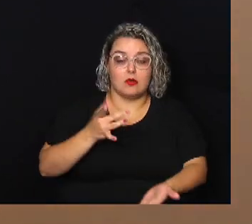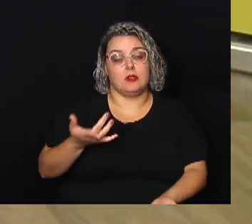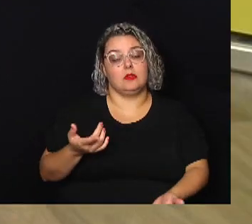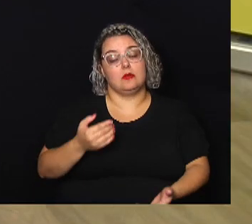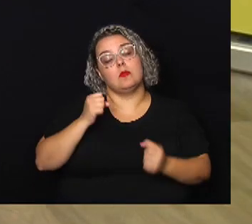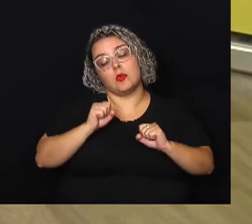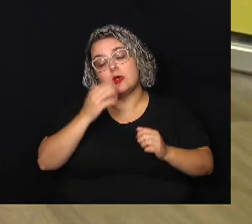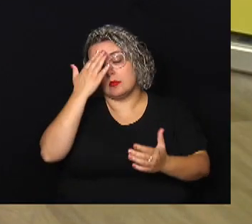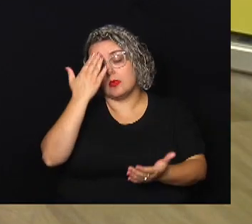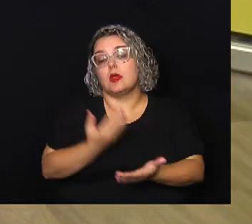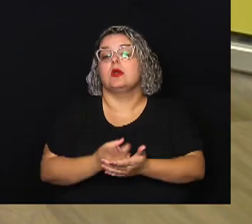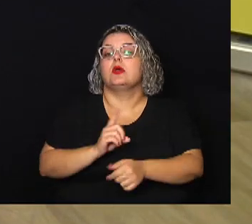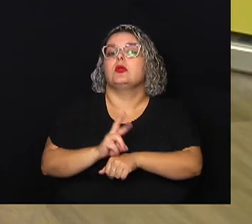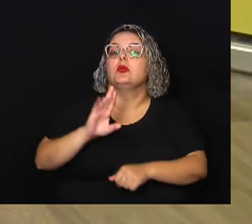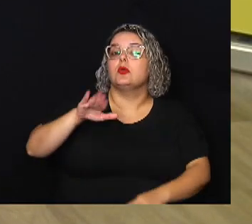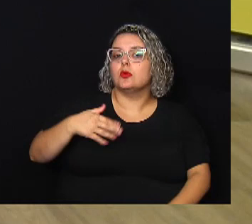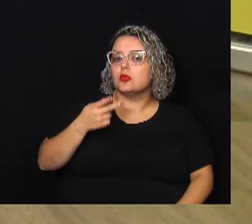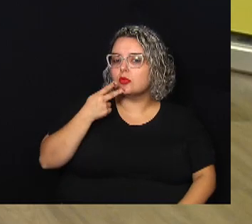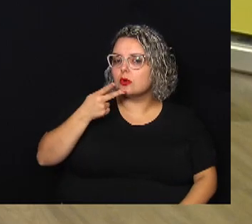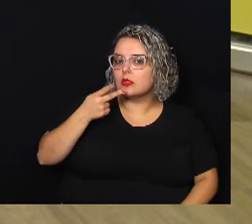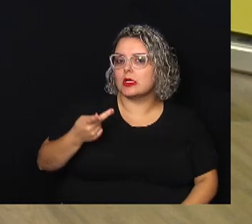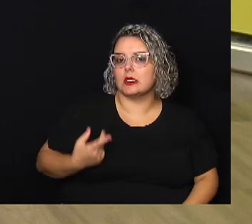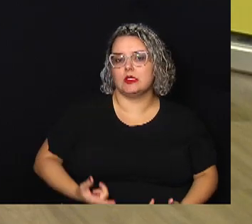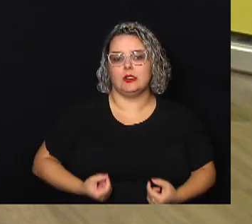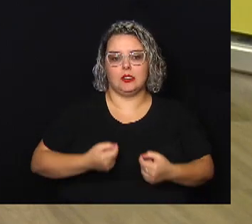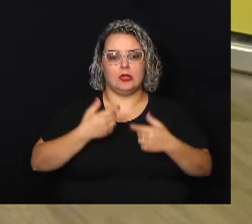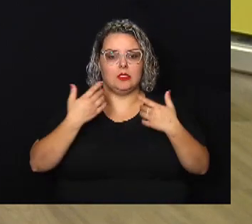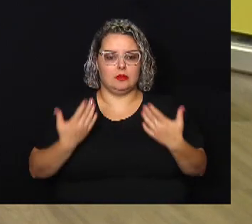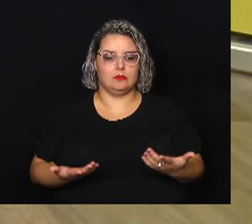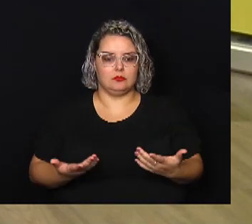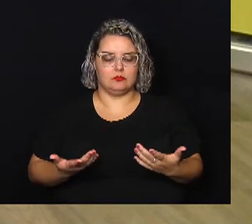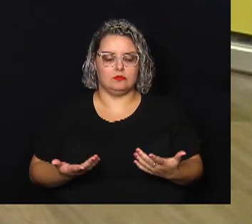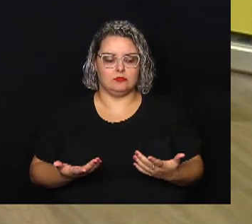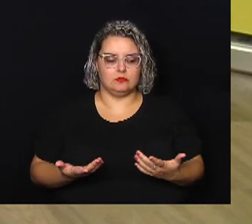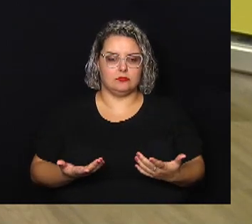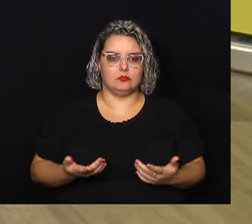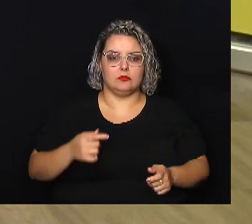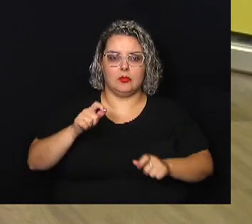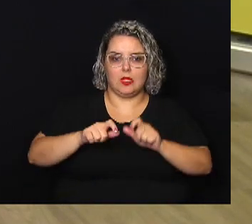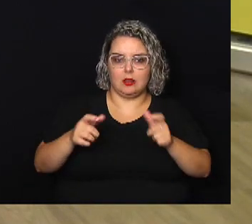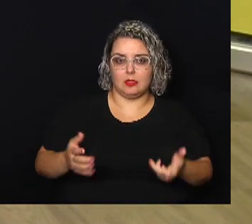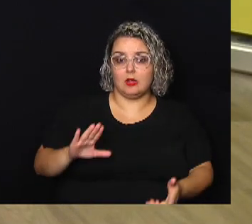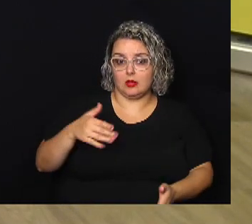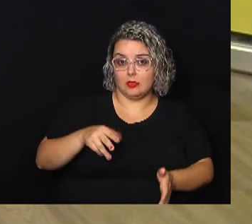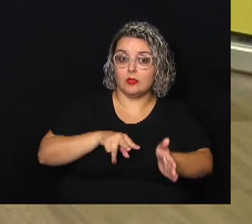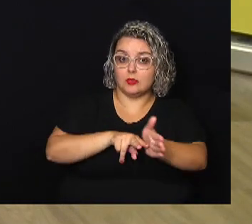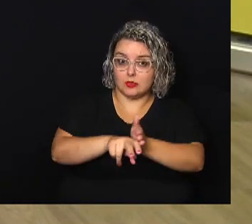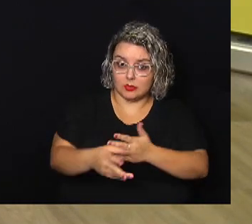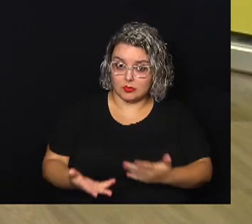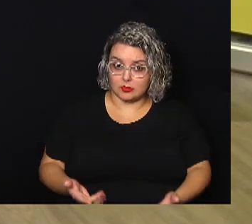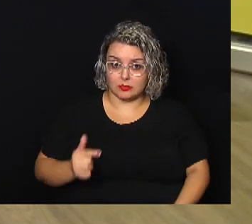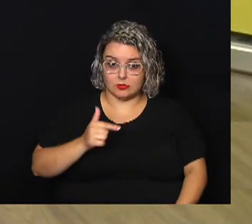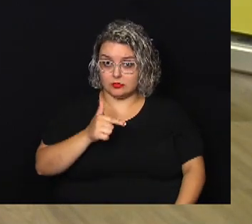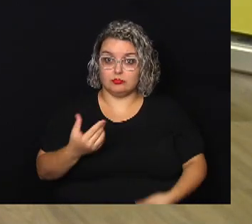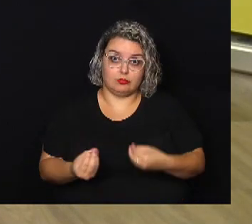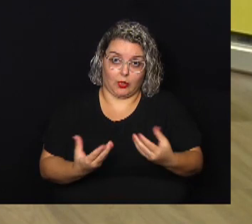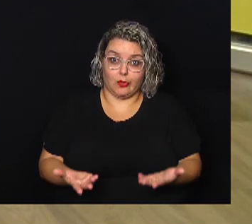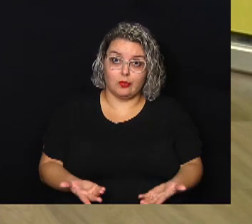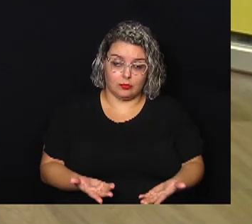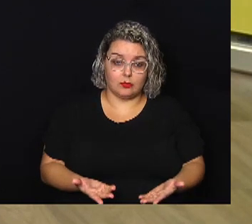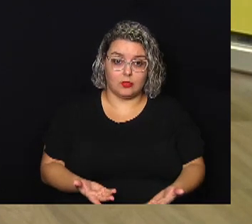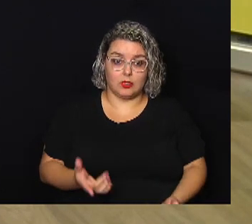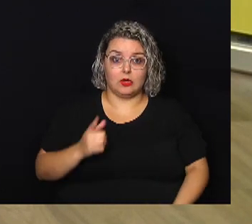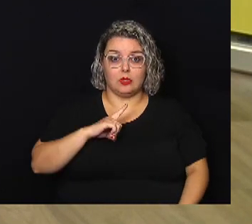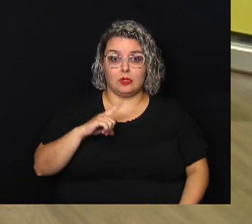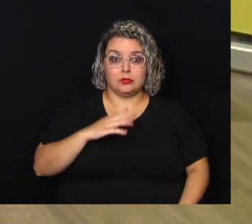doutor, quando a gente fala aí de câncer, né? A pessoa, quando é diagnosticada, não tem como, acaba levando